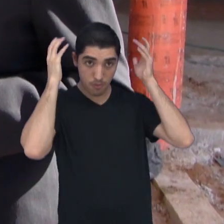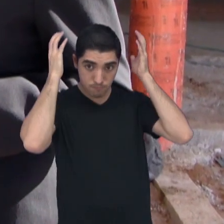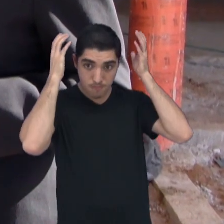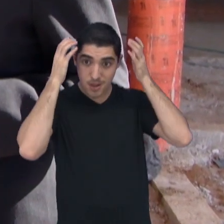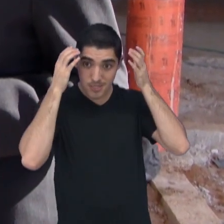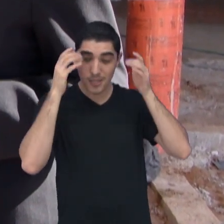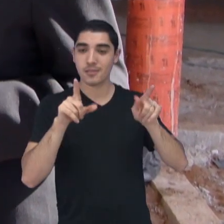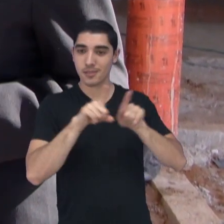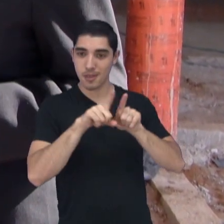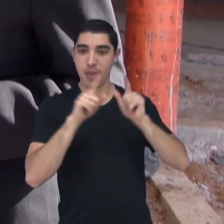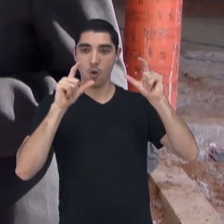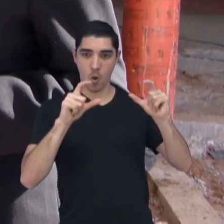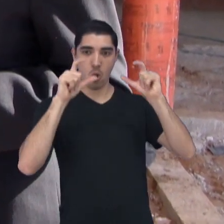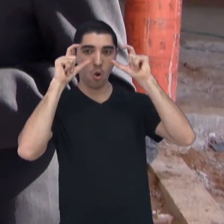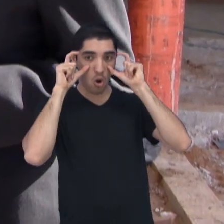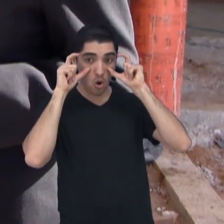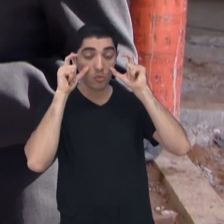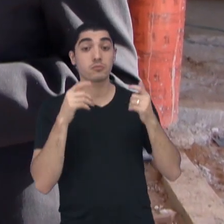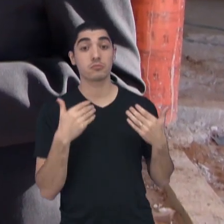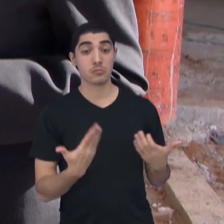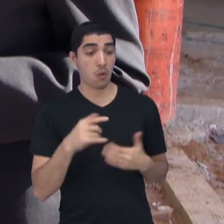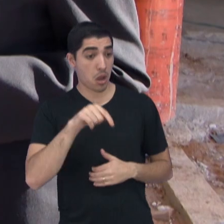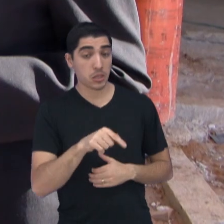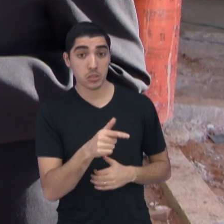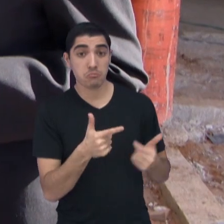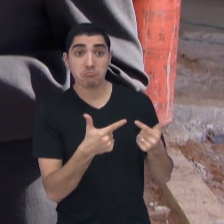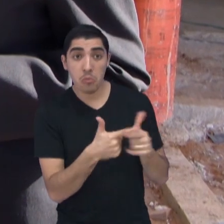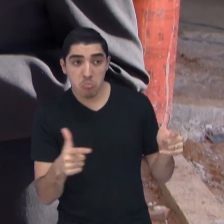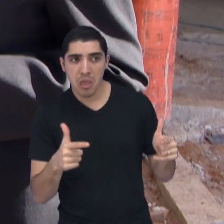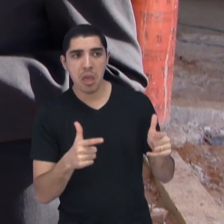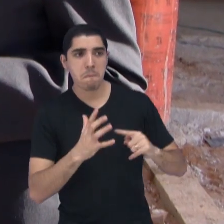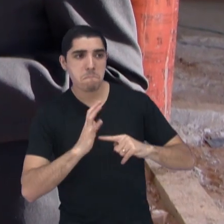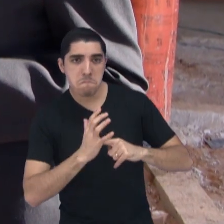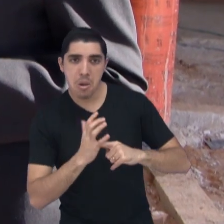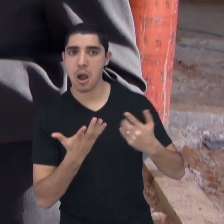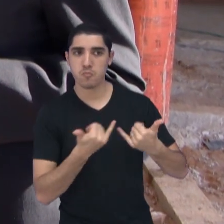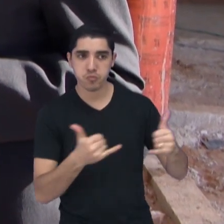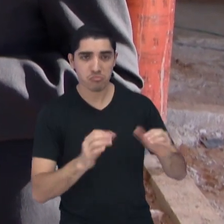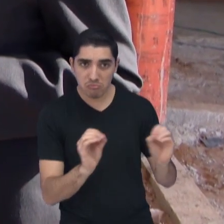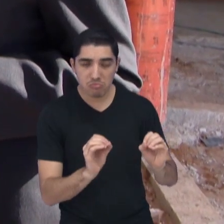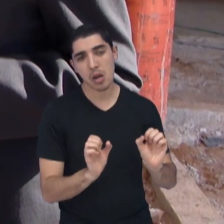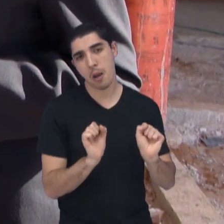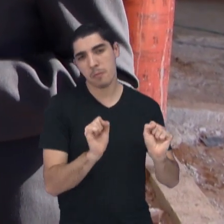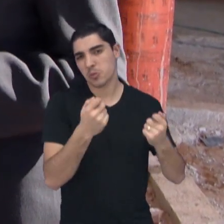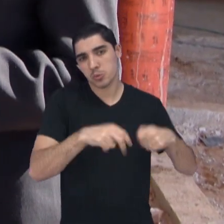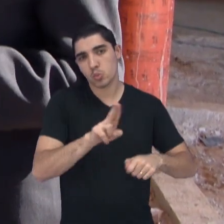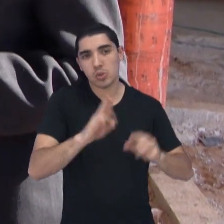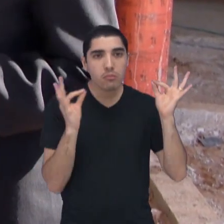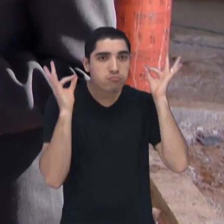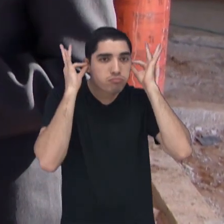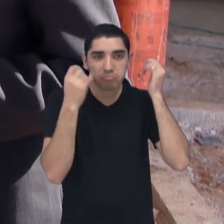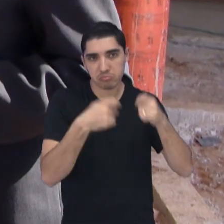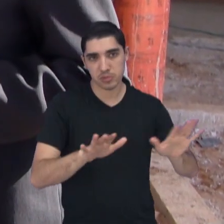um óculos de segurança. Como não está tendo equipamento, máquinas funcionando, então pode ficar sem o protetor auricular.